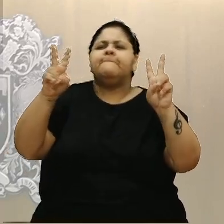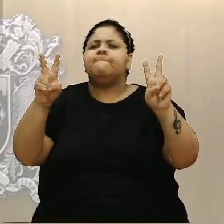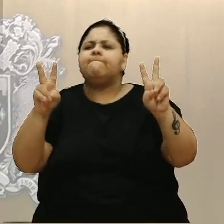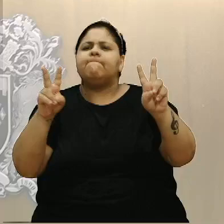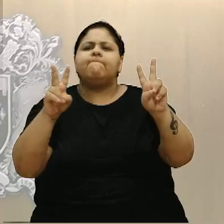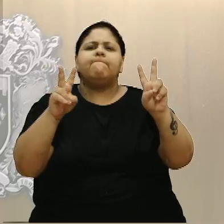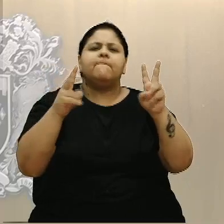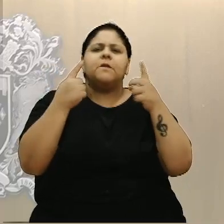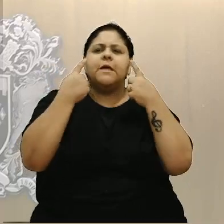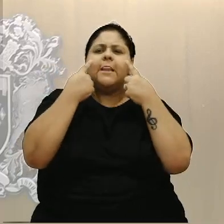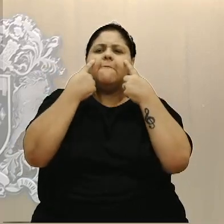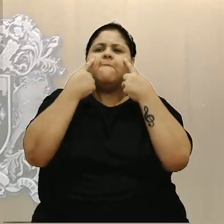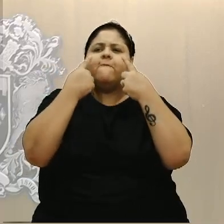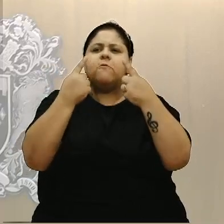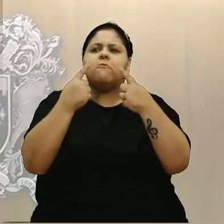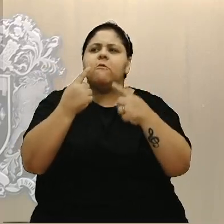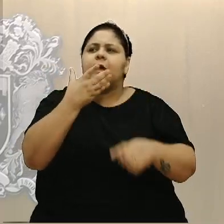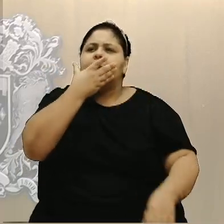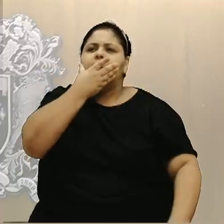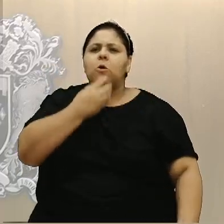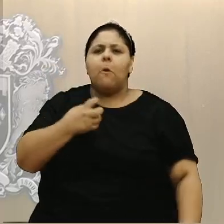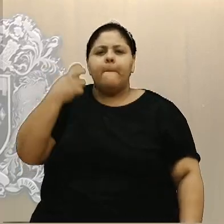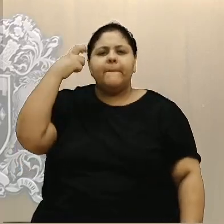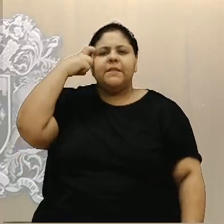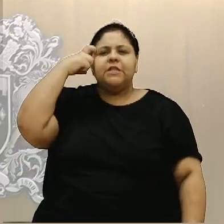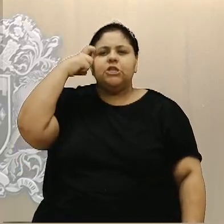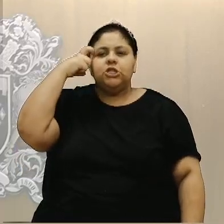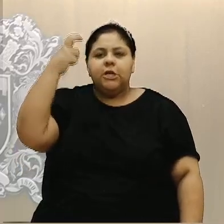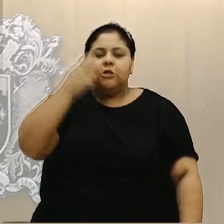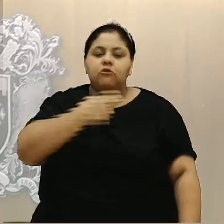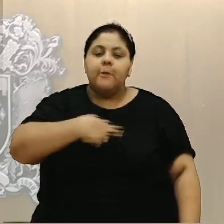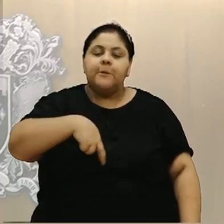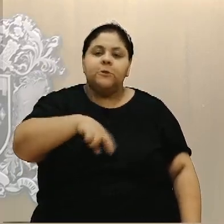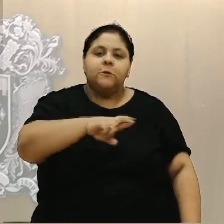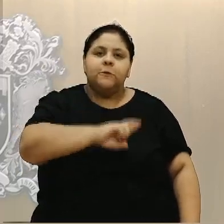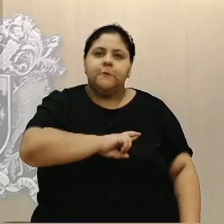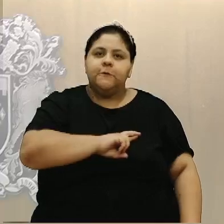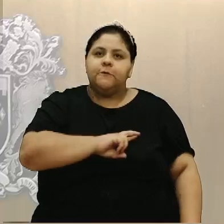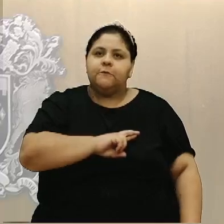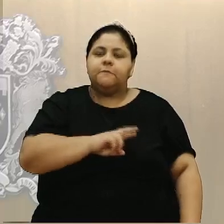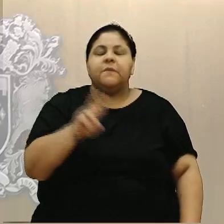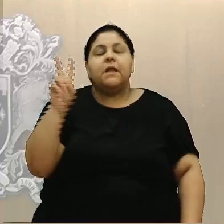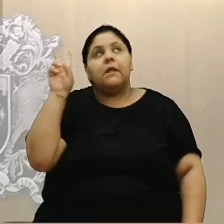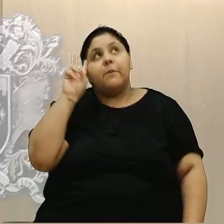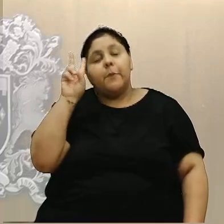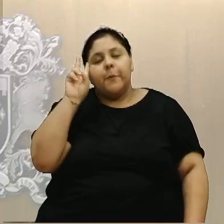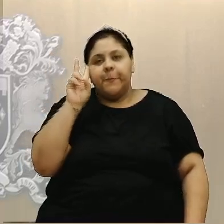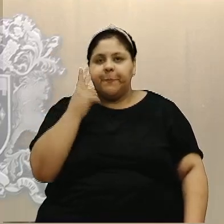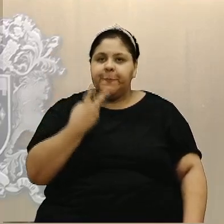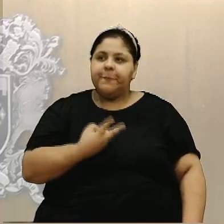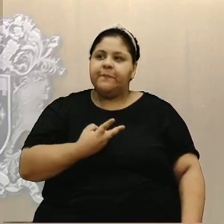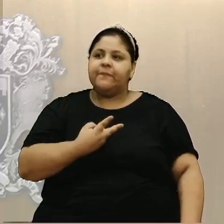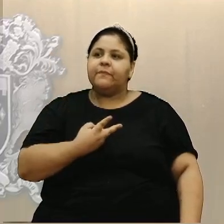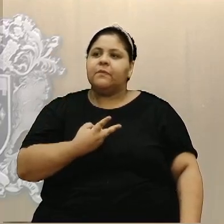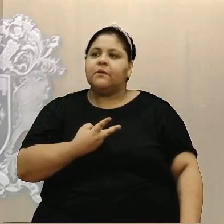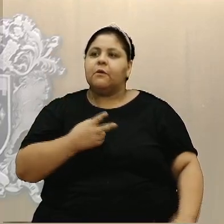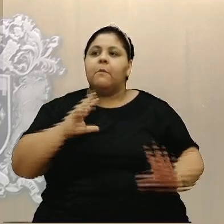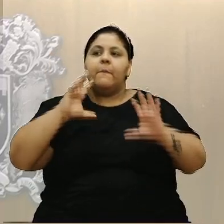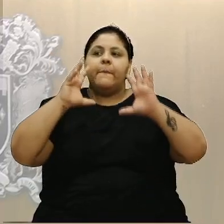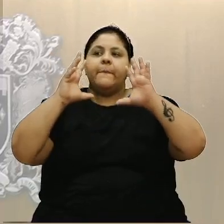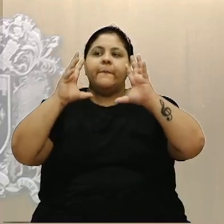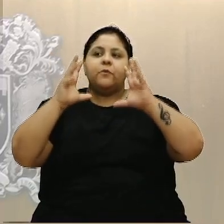avistou aquele sábio, aquele religioso, e lembrou-se: para tudo